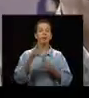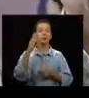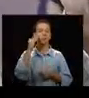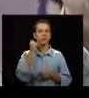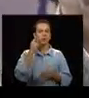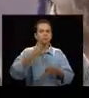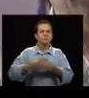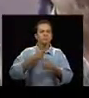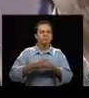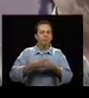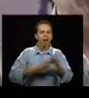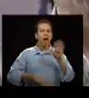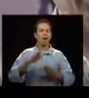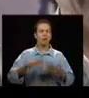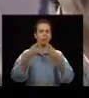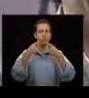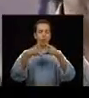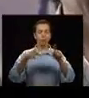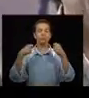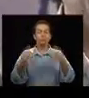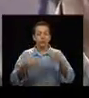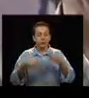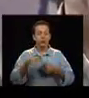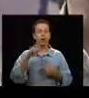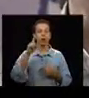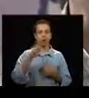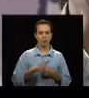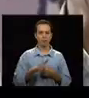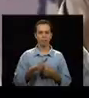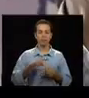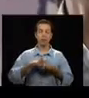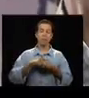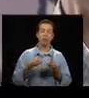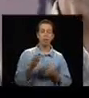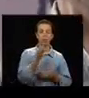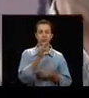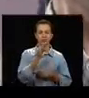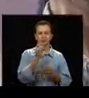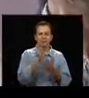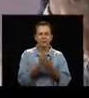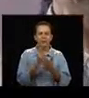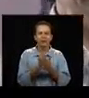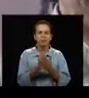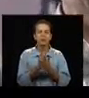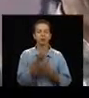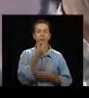ser muito duro quando era necessário com as pessoas, né? Quer dizer,